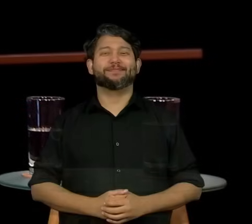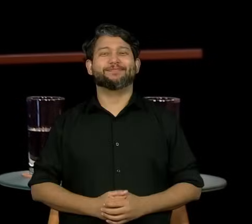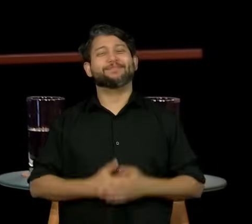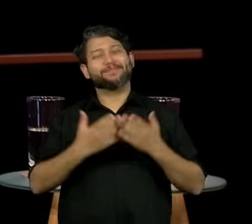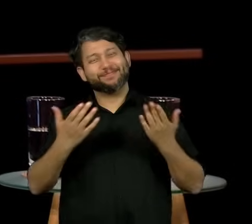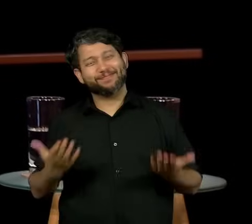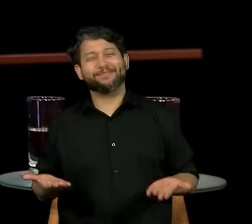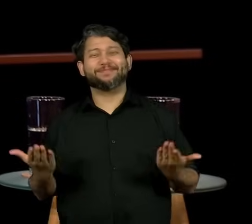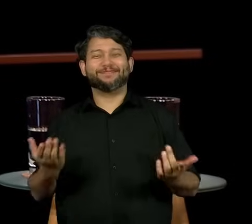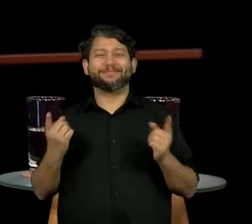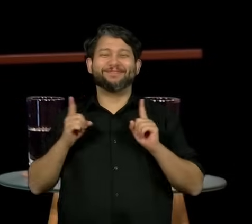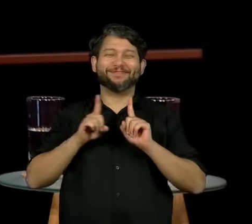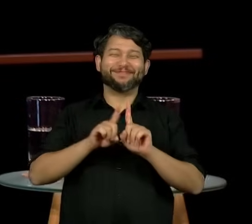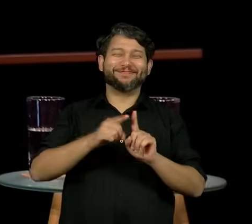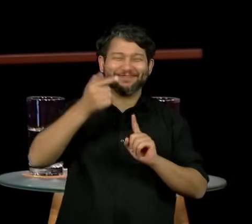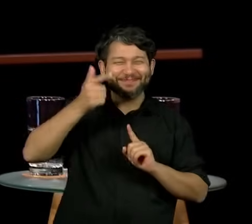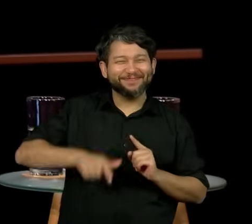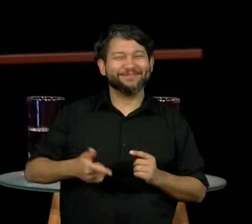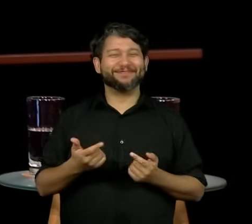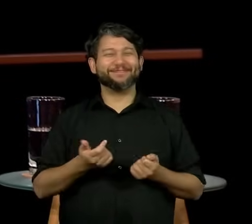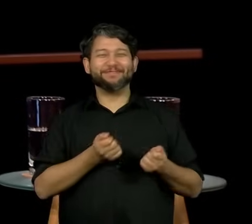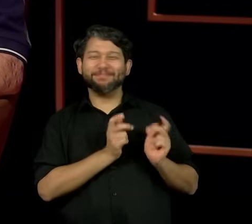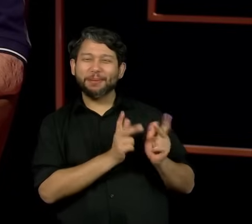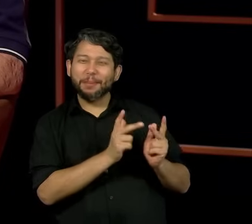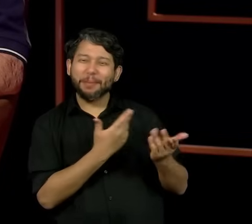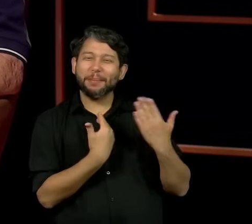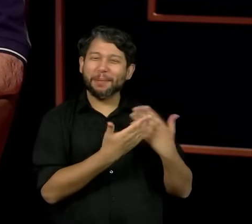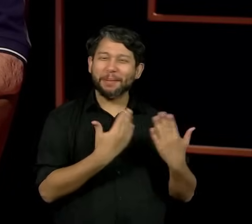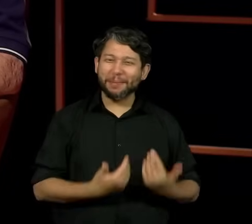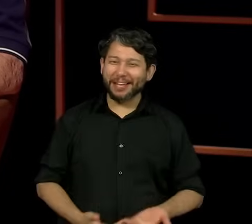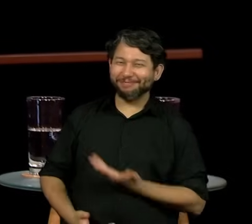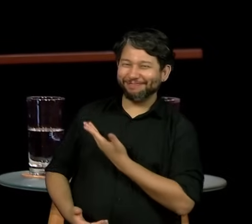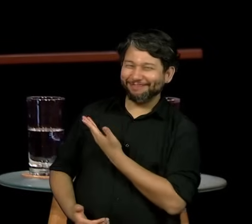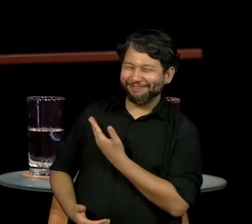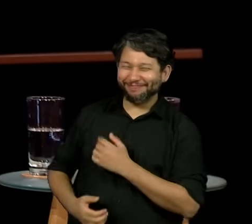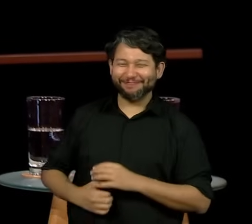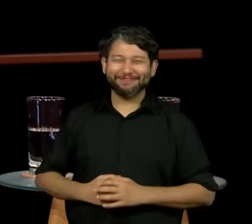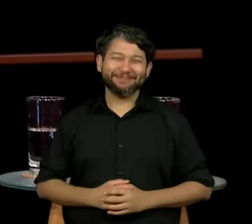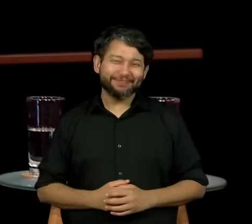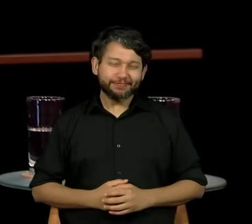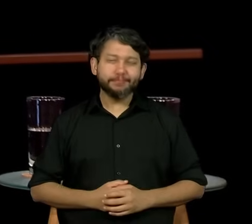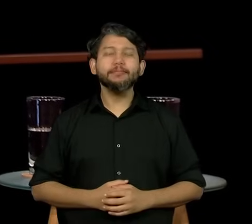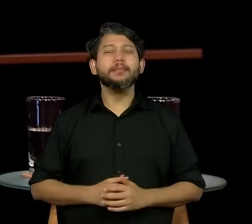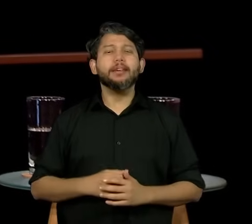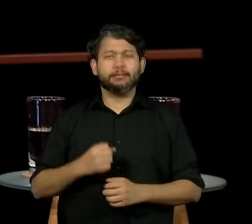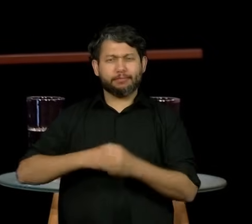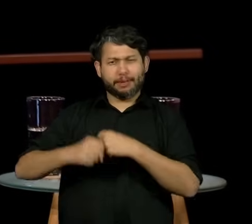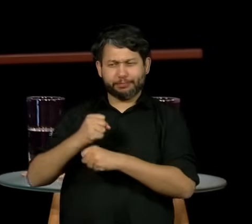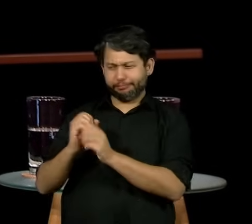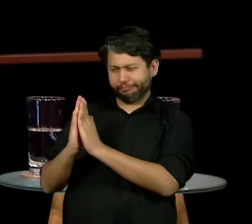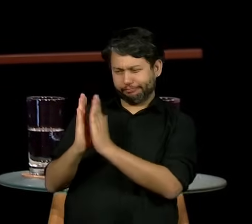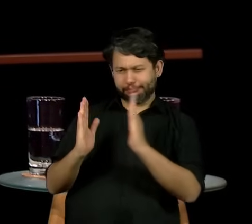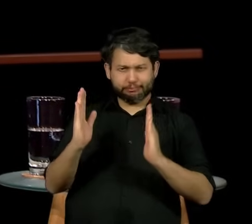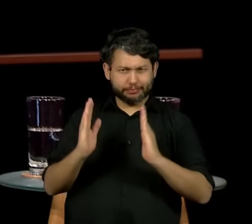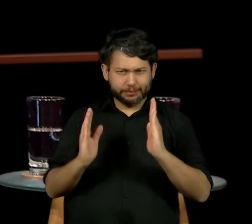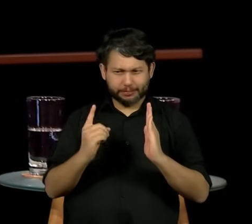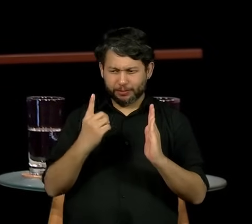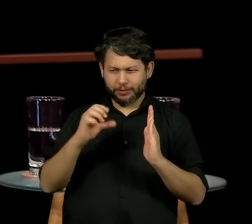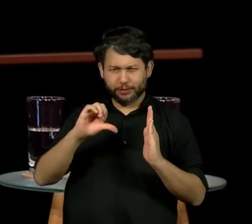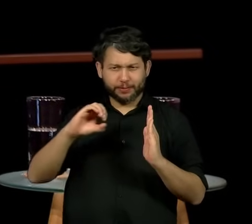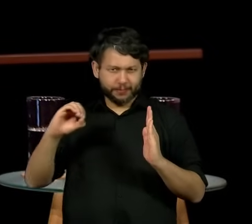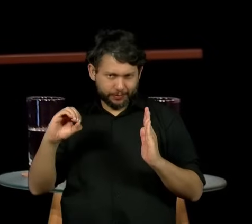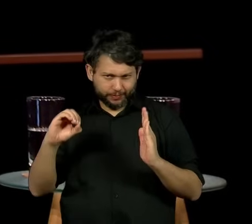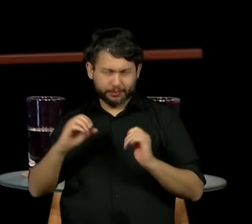Pronto, estamos de volta, vamos continuar a nossa conversa com Jacques Lagoa. Em meados dos anos 90, você